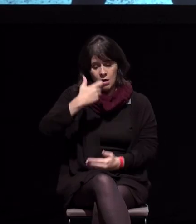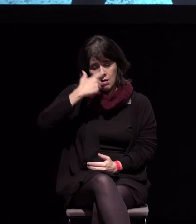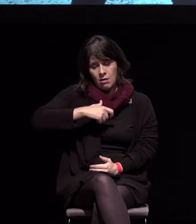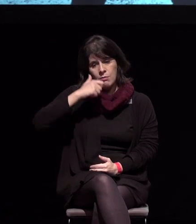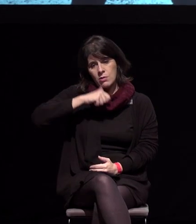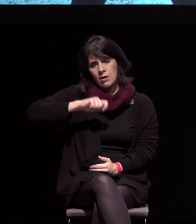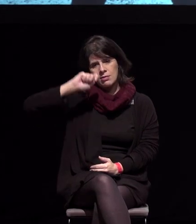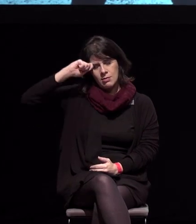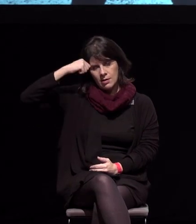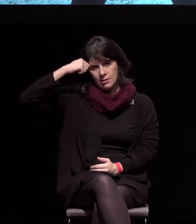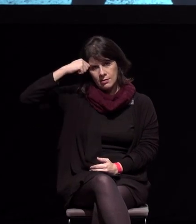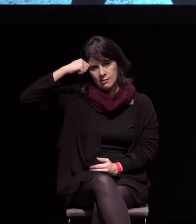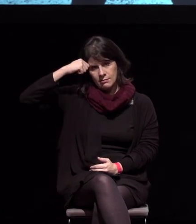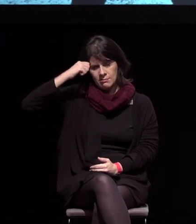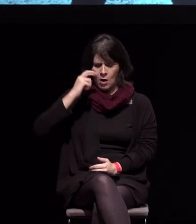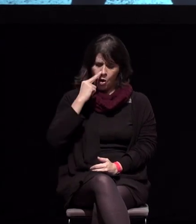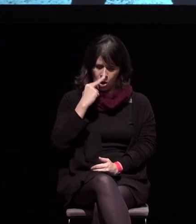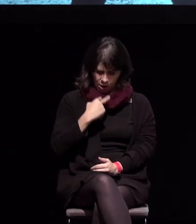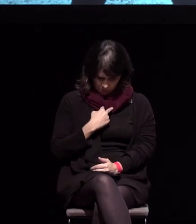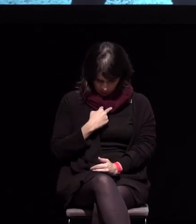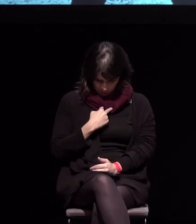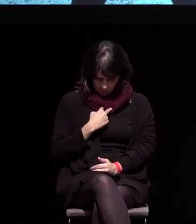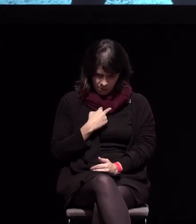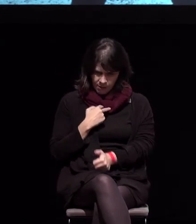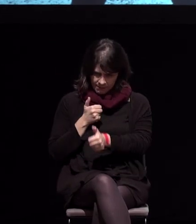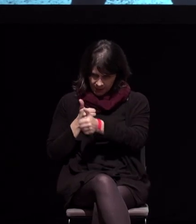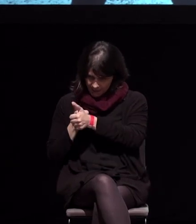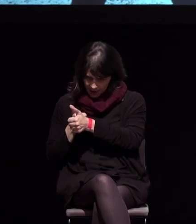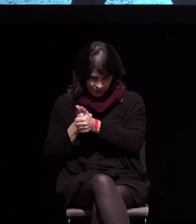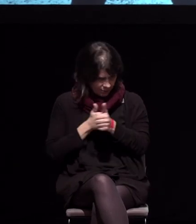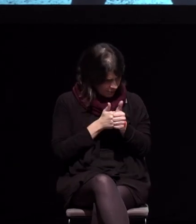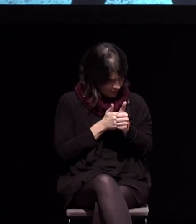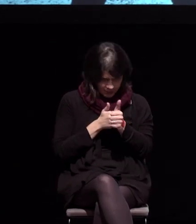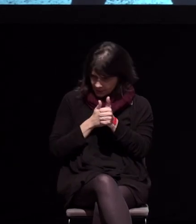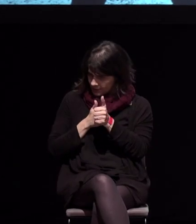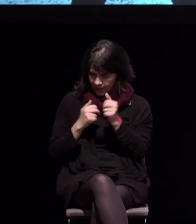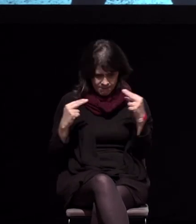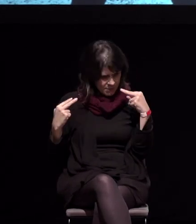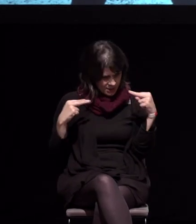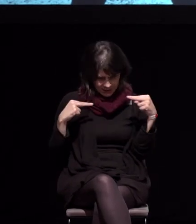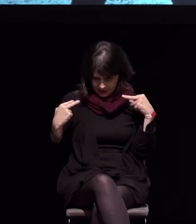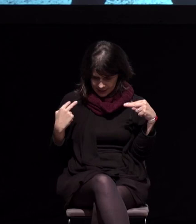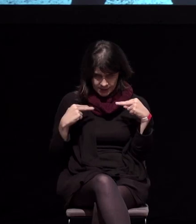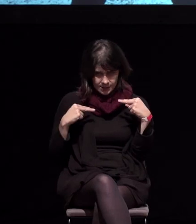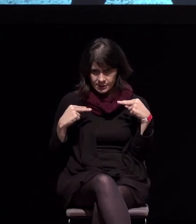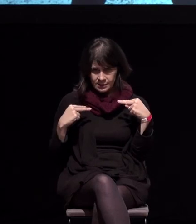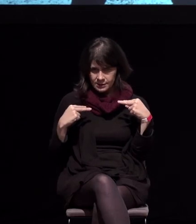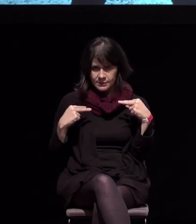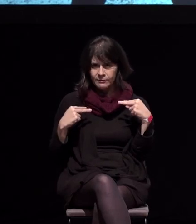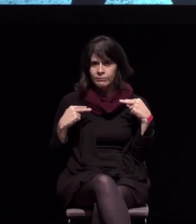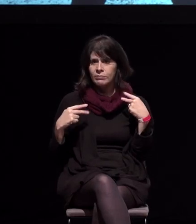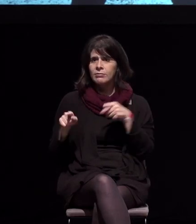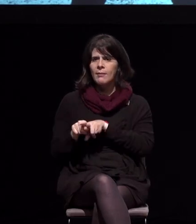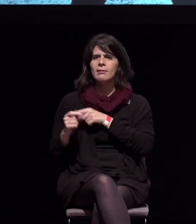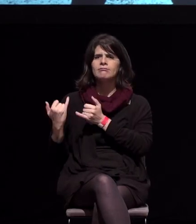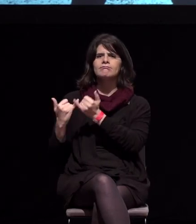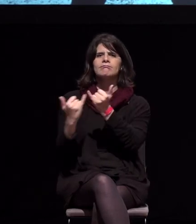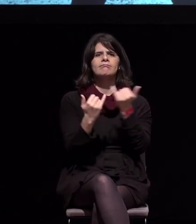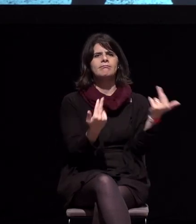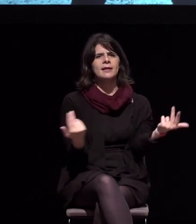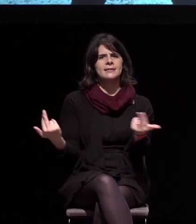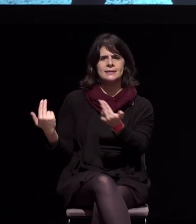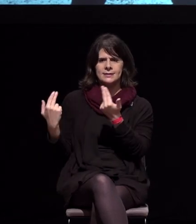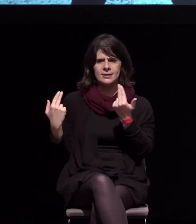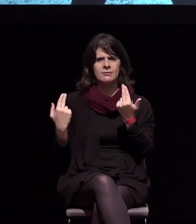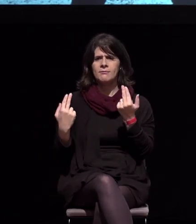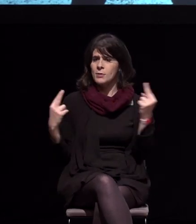perto, para si e para os seus, ao tratar dos seus desejos e de sua inserção no mundo.